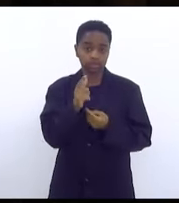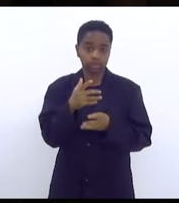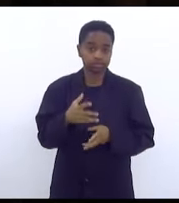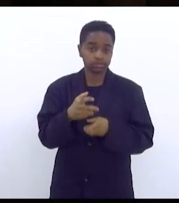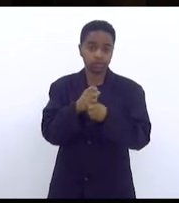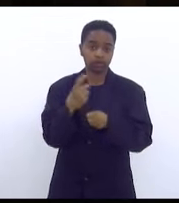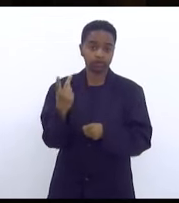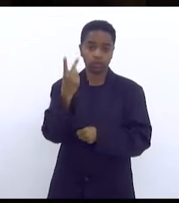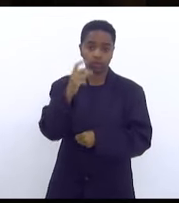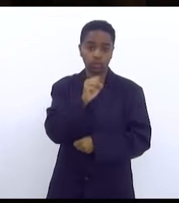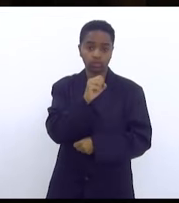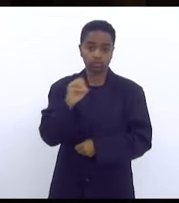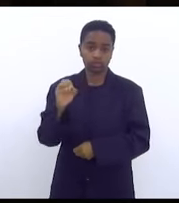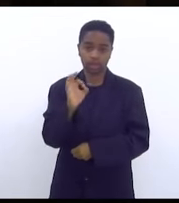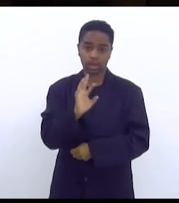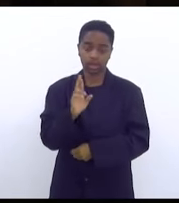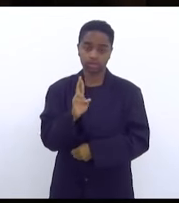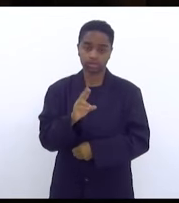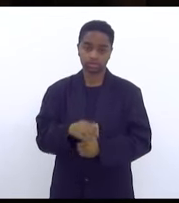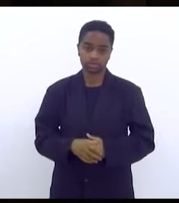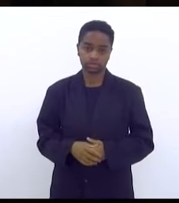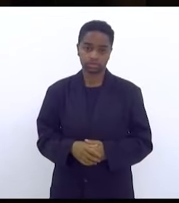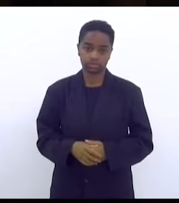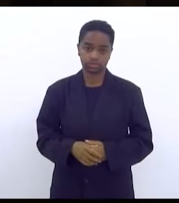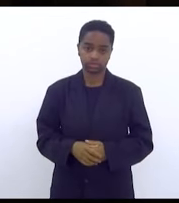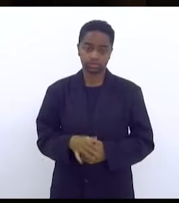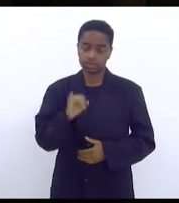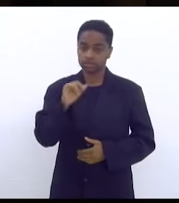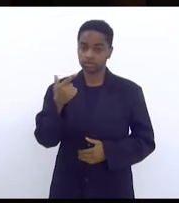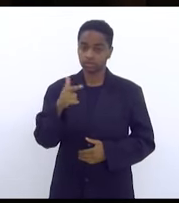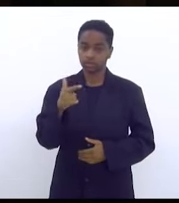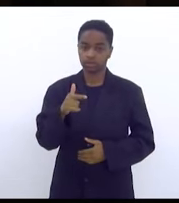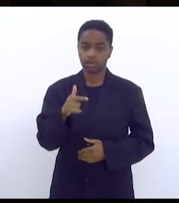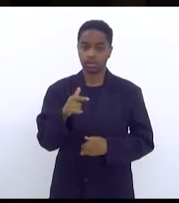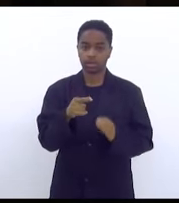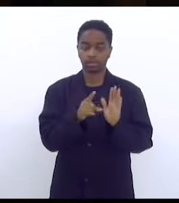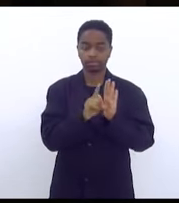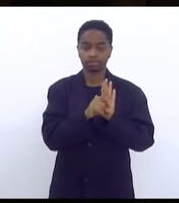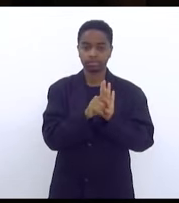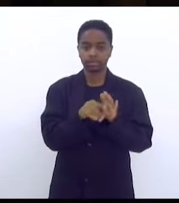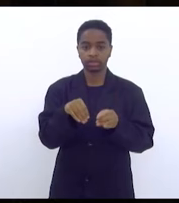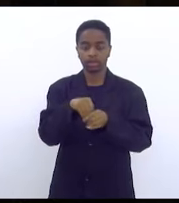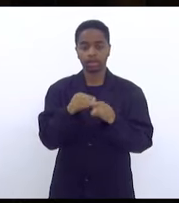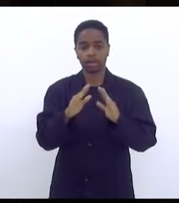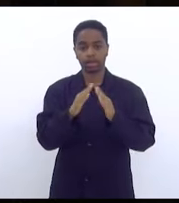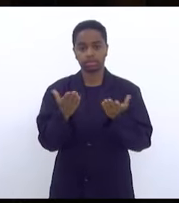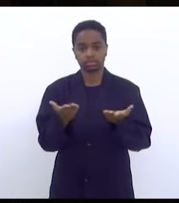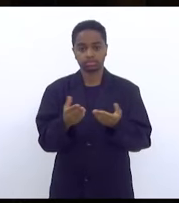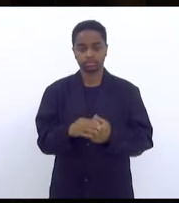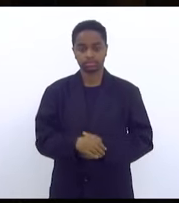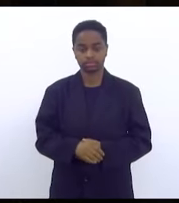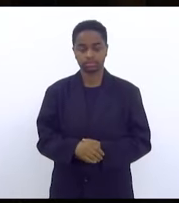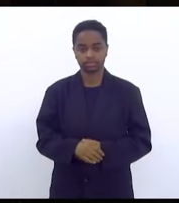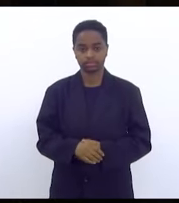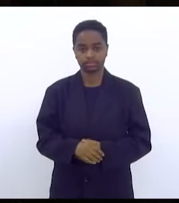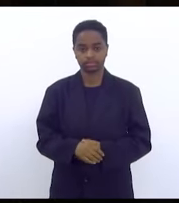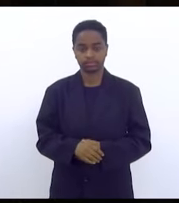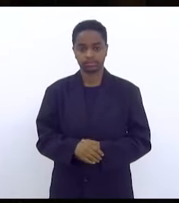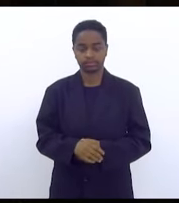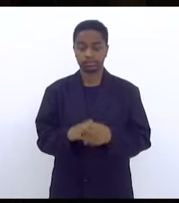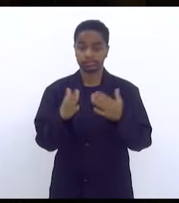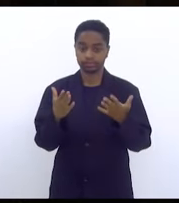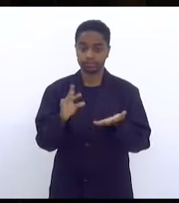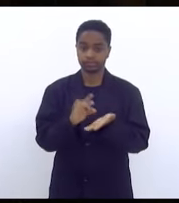de R$ 800 se não tem nenhum hidrômetro dentro da residência dessa pessoa? Então, assim, a gente